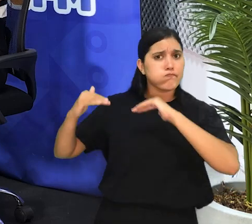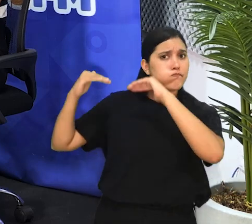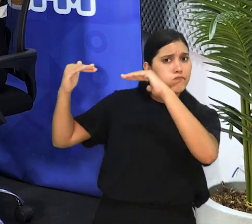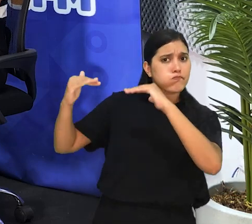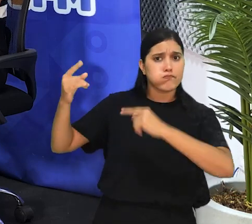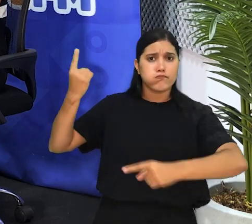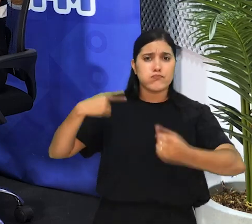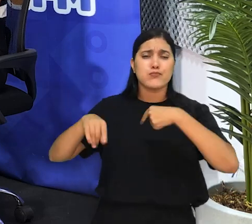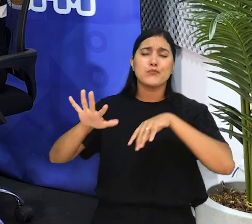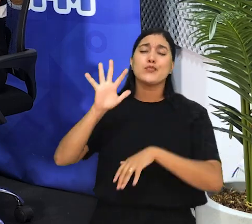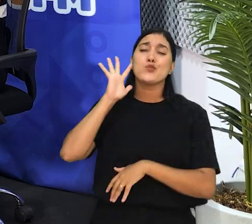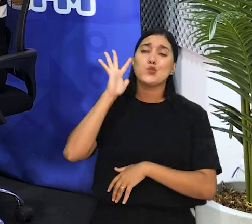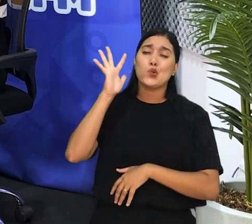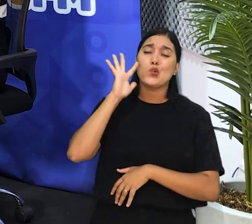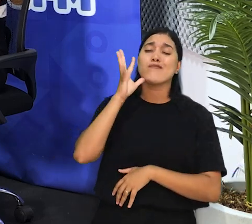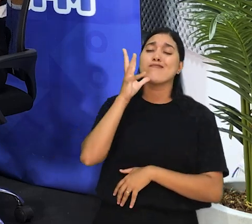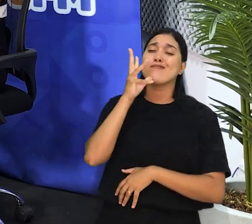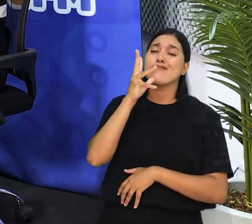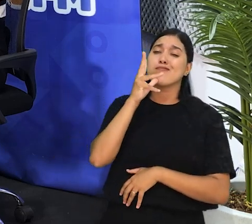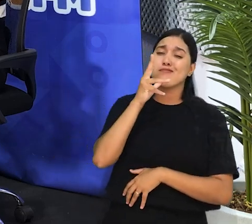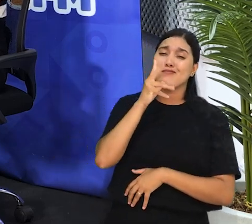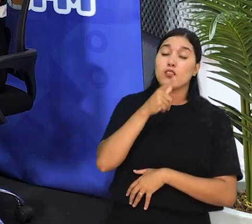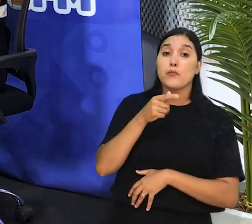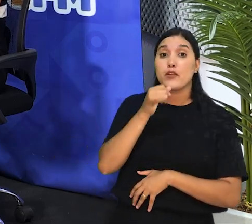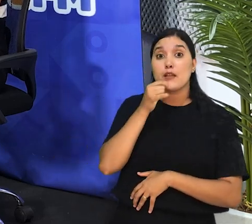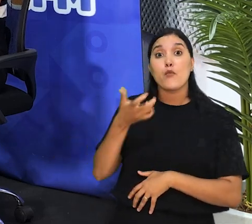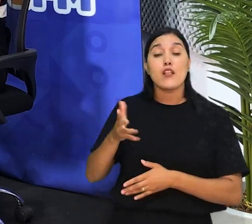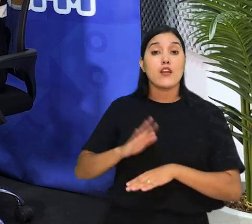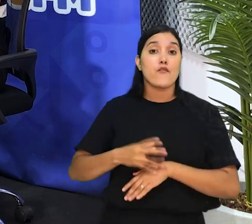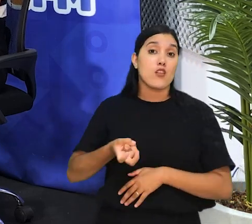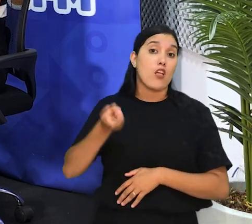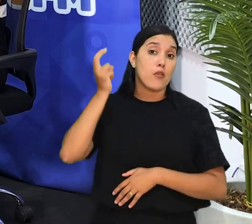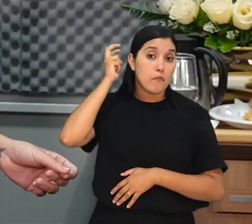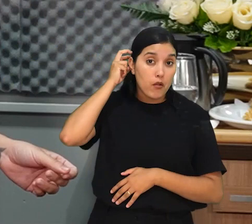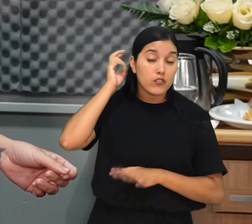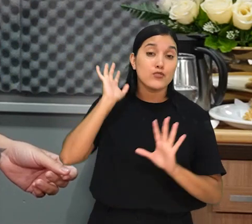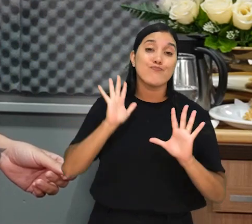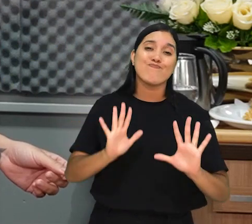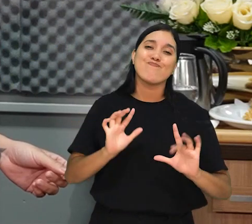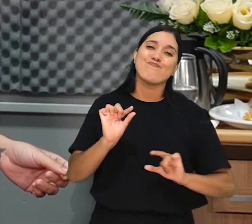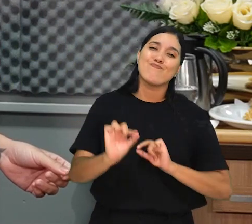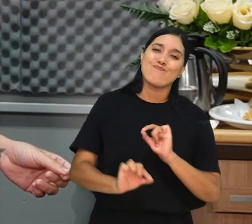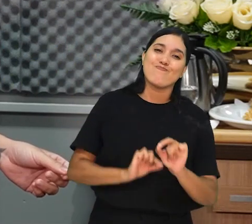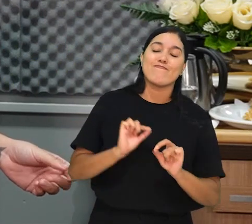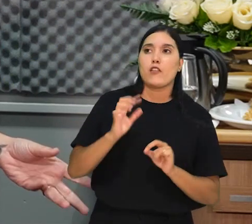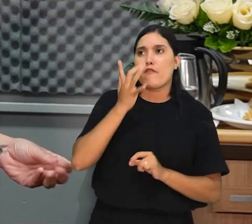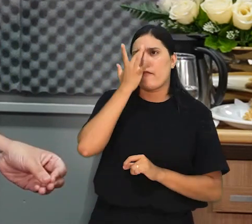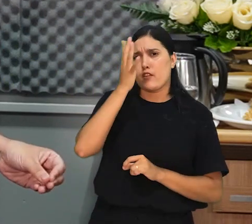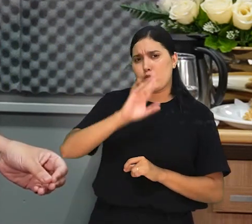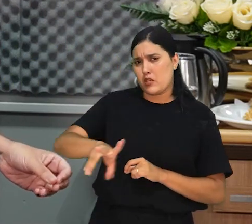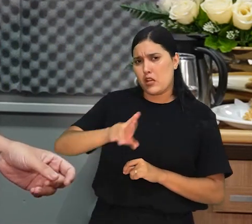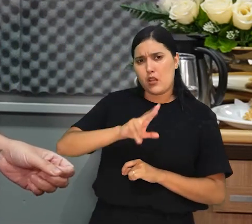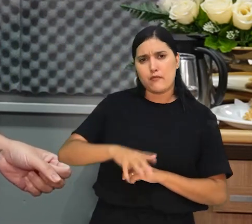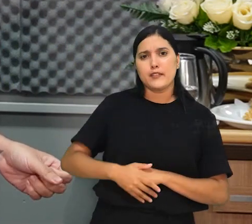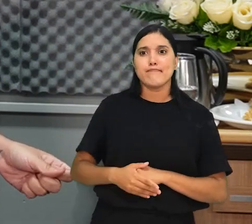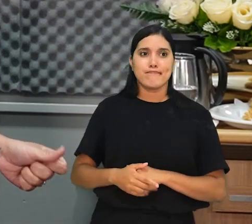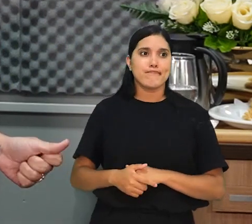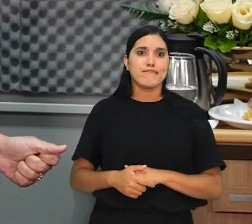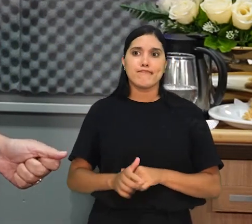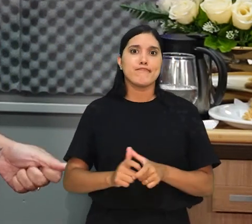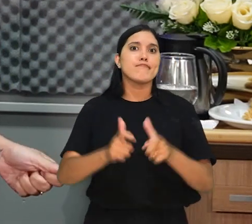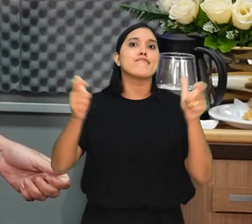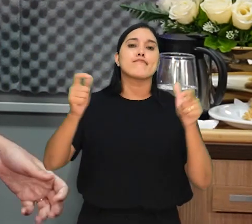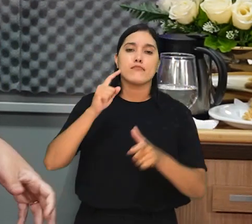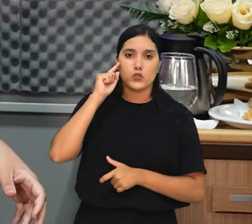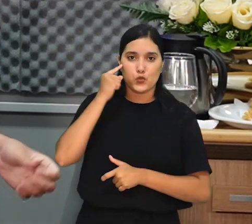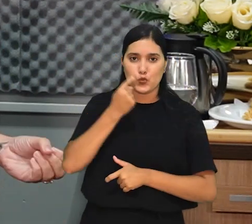né? Mas ainda é um sonho muito distante. Ele deseja muito fazer um implante coclear, mas também não é tão fácil, né? Para todos